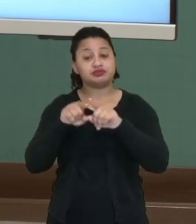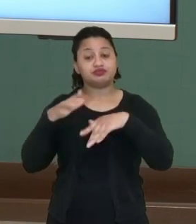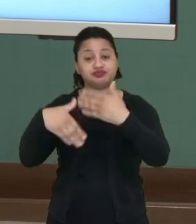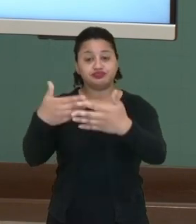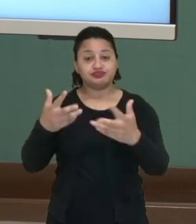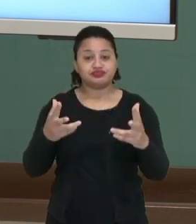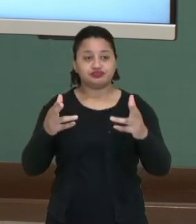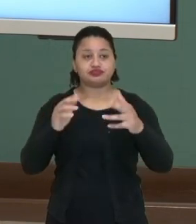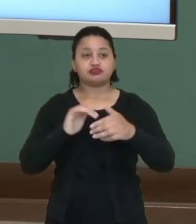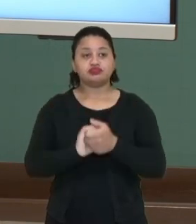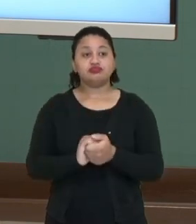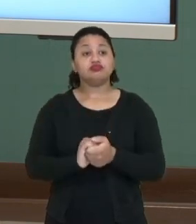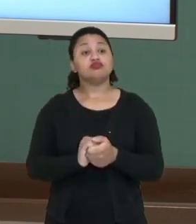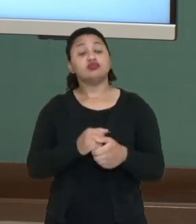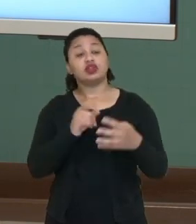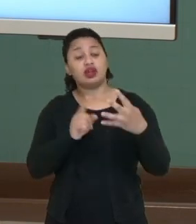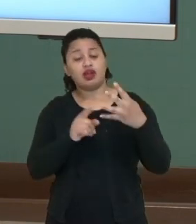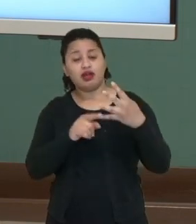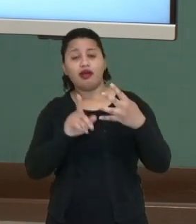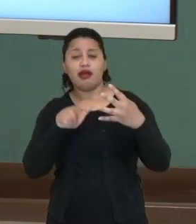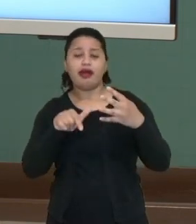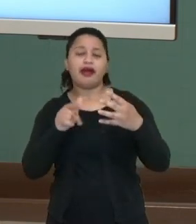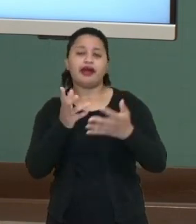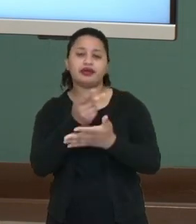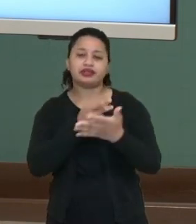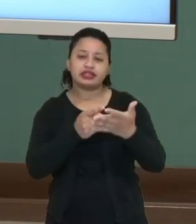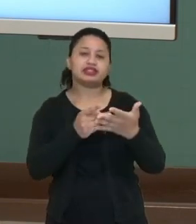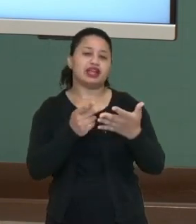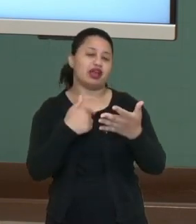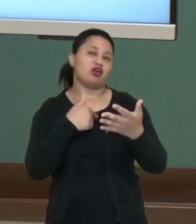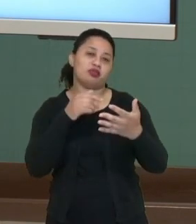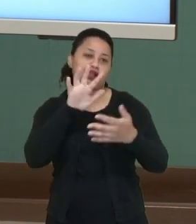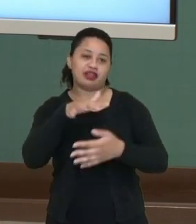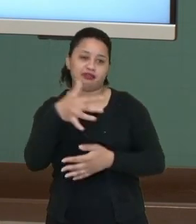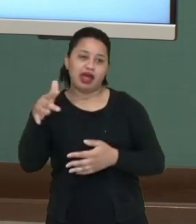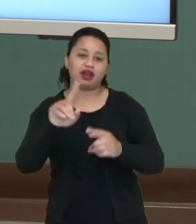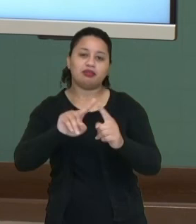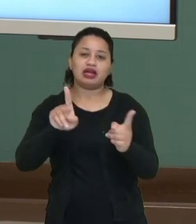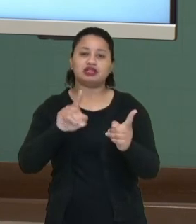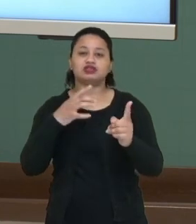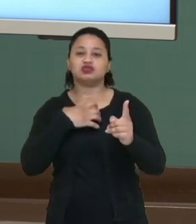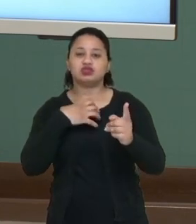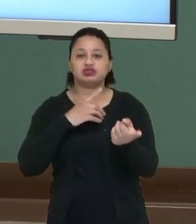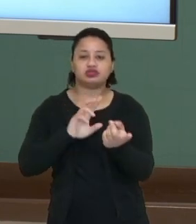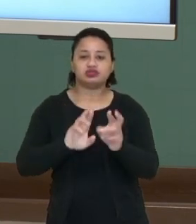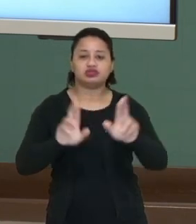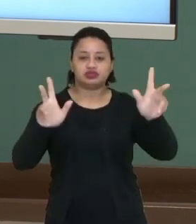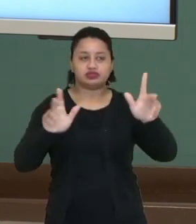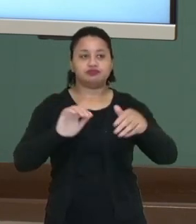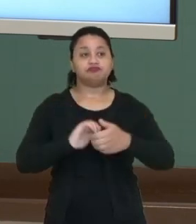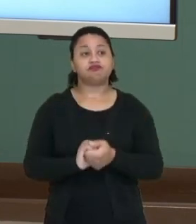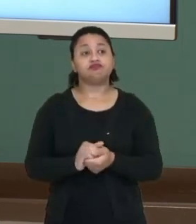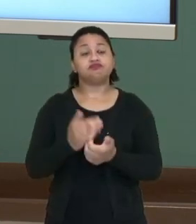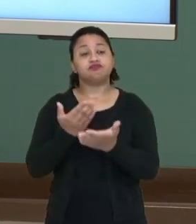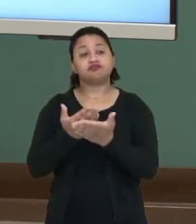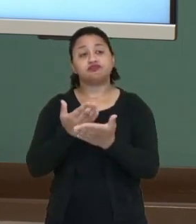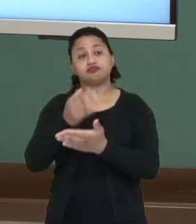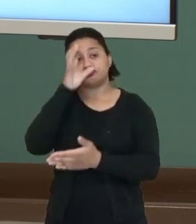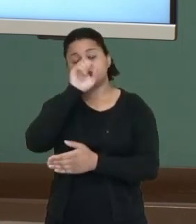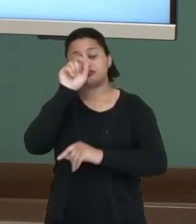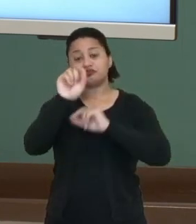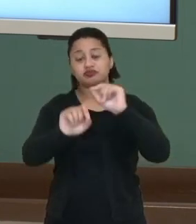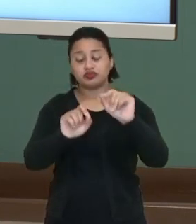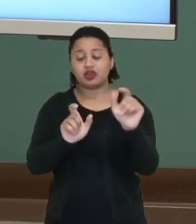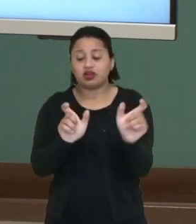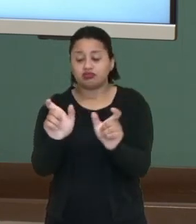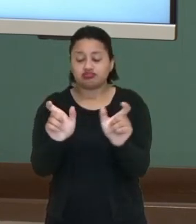o diagrama é um desenho da nossa tabela. Tá legal? Vimos aqui nessa aula que a relação de